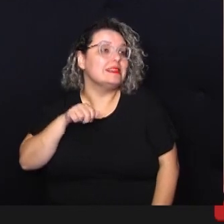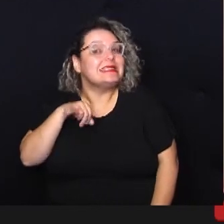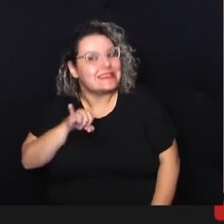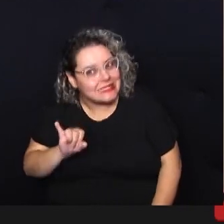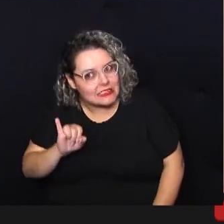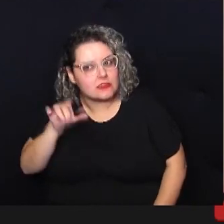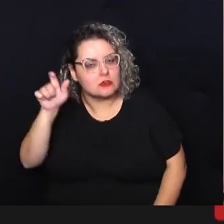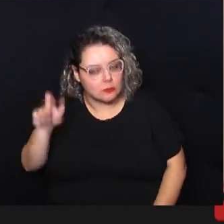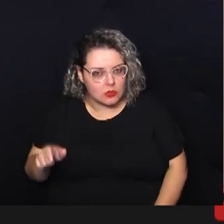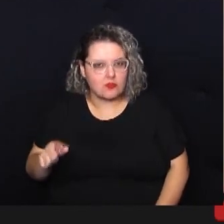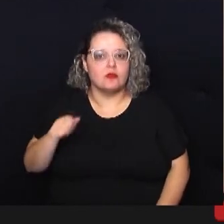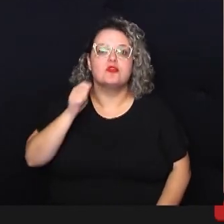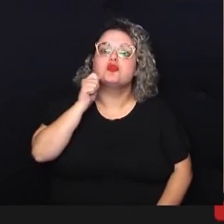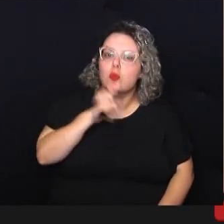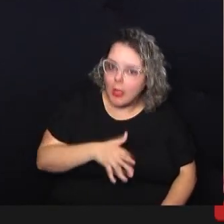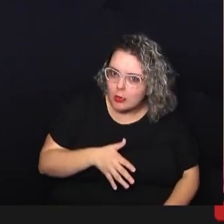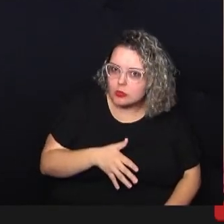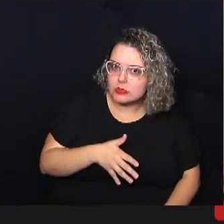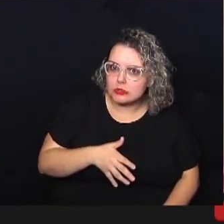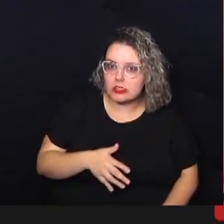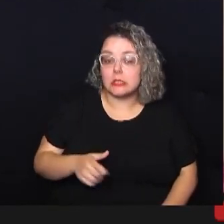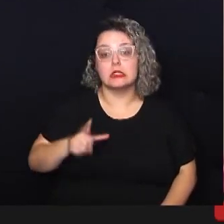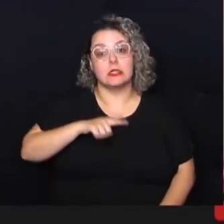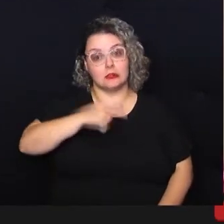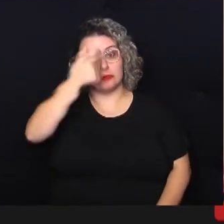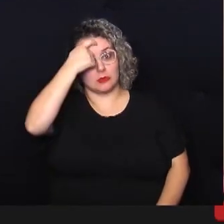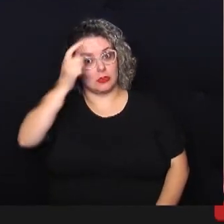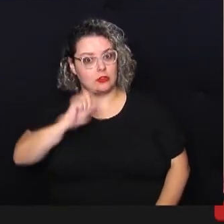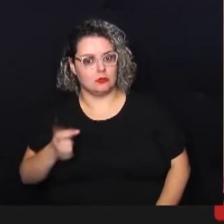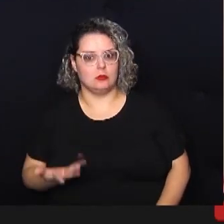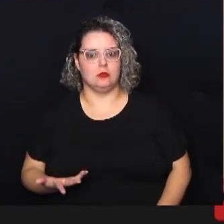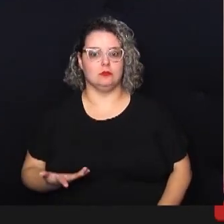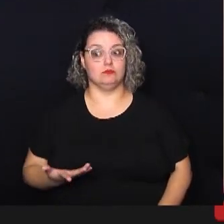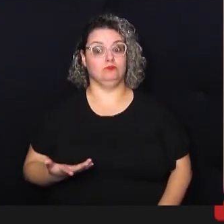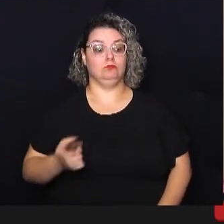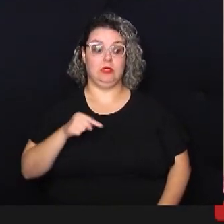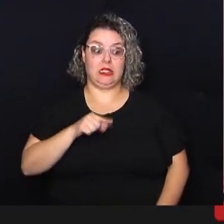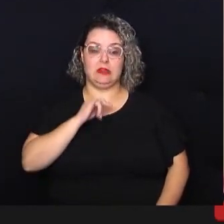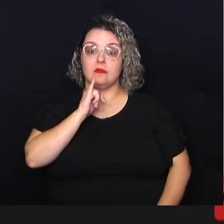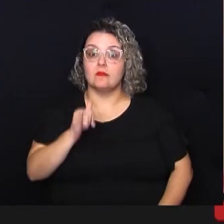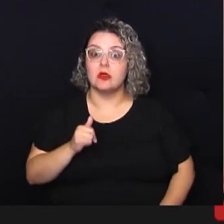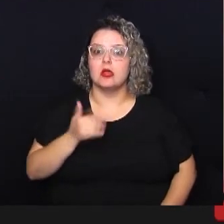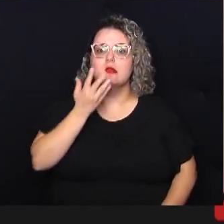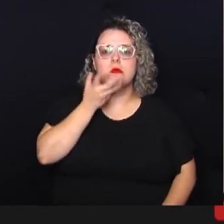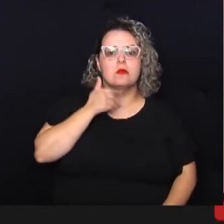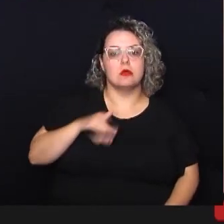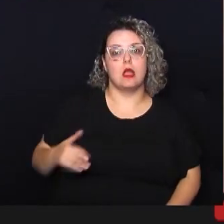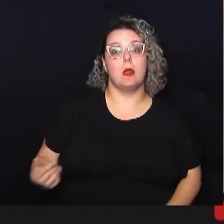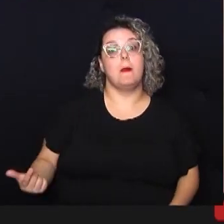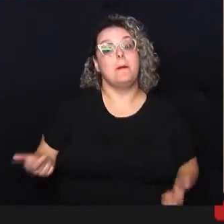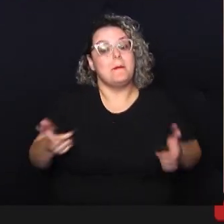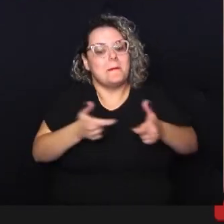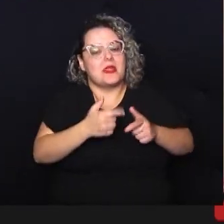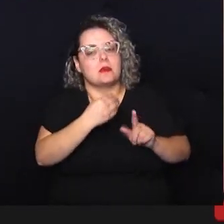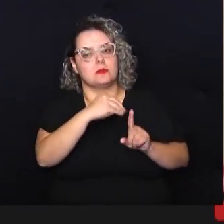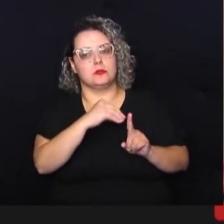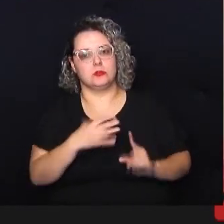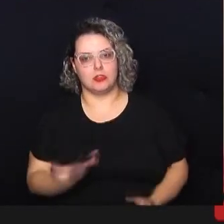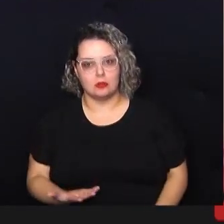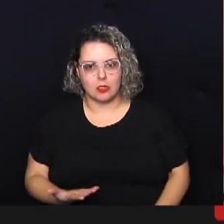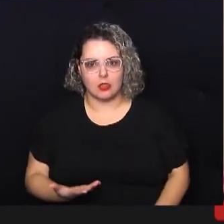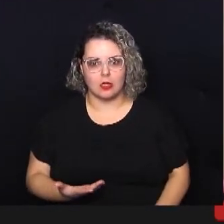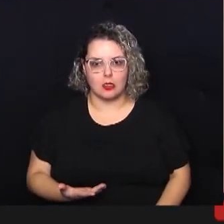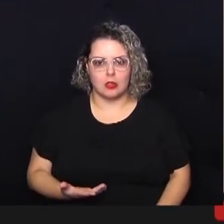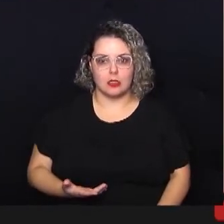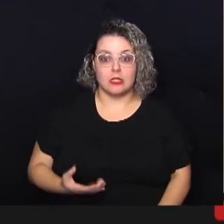ele tem consciência que aquilo é inapropriado. Porque ele provavelmente vai falar para alguém. Então ele é uma criança menos vulnerável, né? O abusador vai